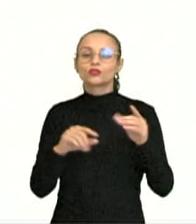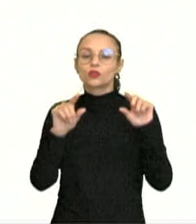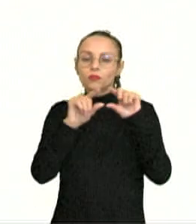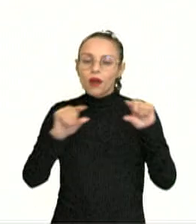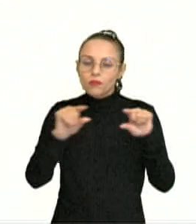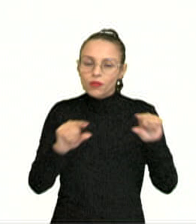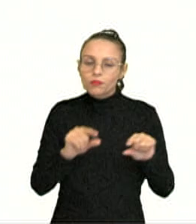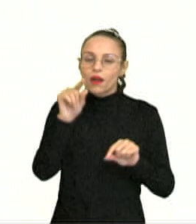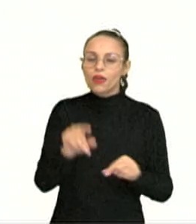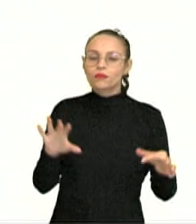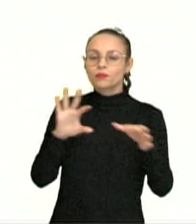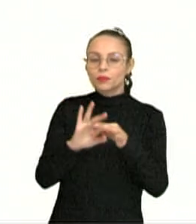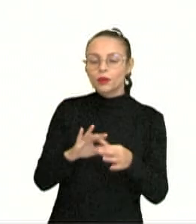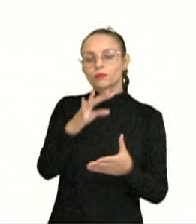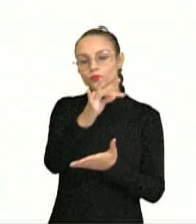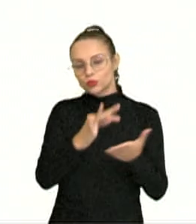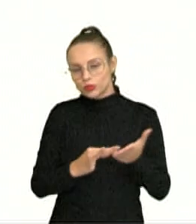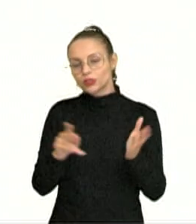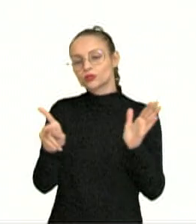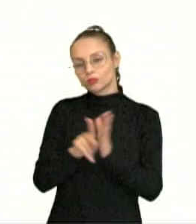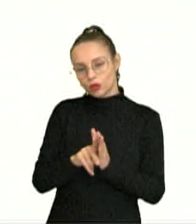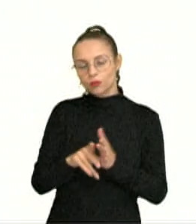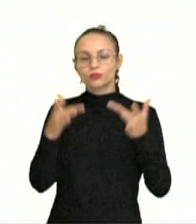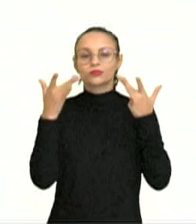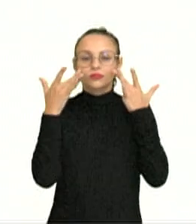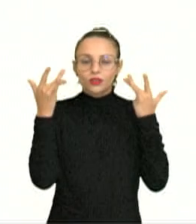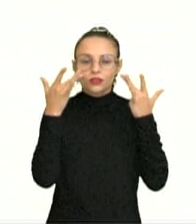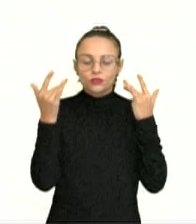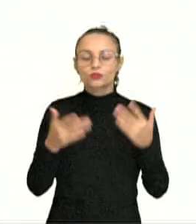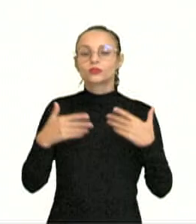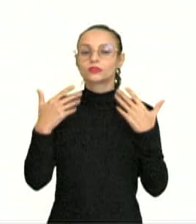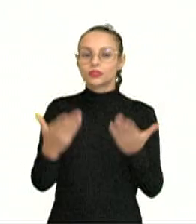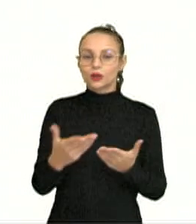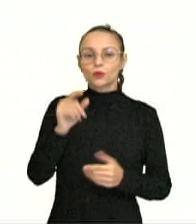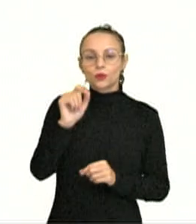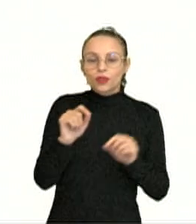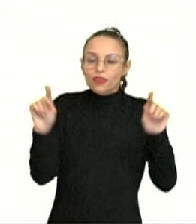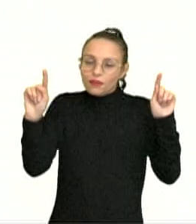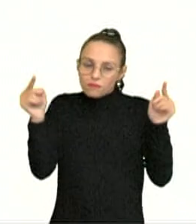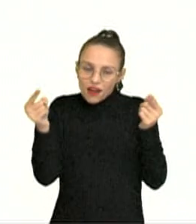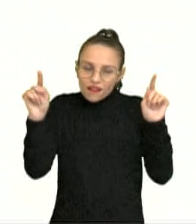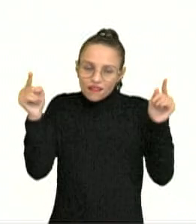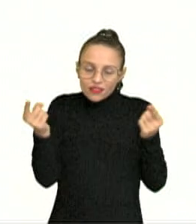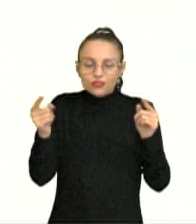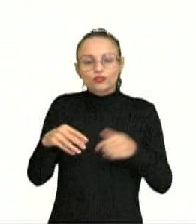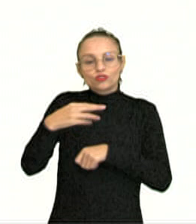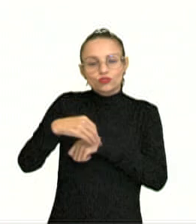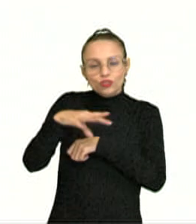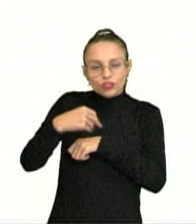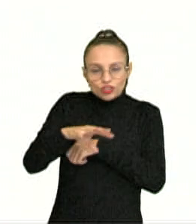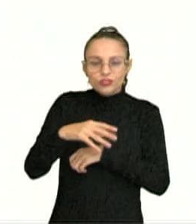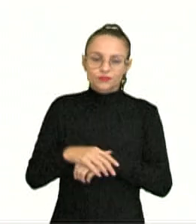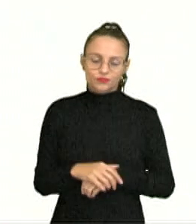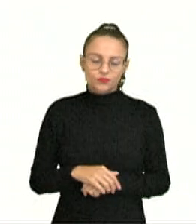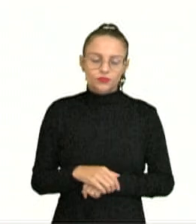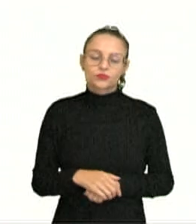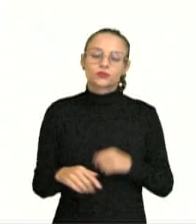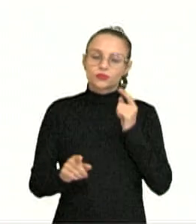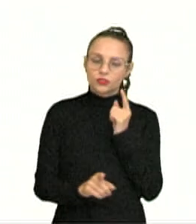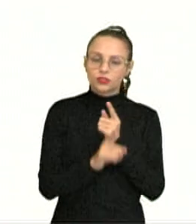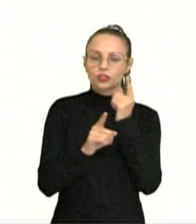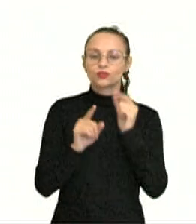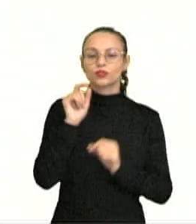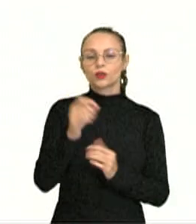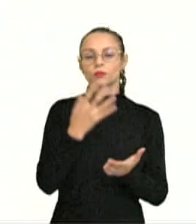tá? Como elemento constitutivo do texto dramático. Então, aqueles, entre parênteses, aquelas dicasinhas ali. Identificamos